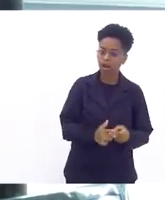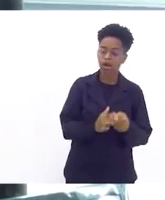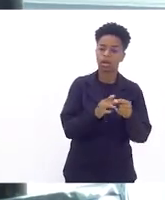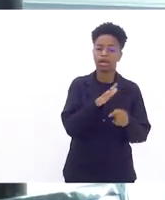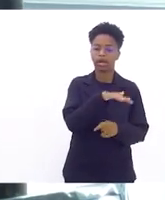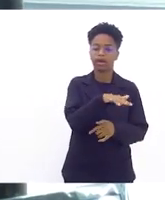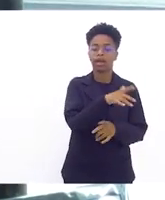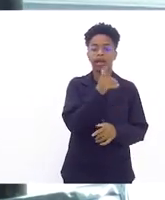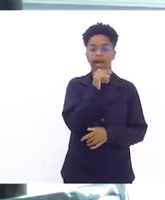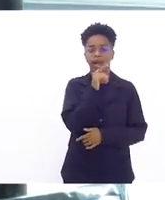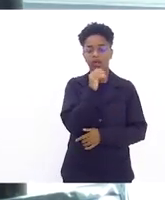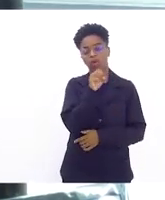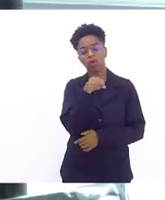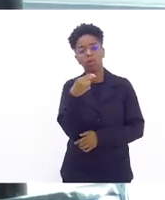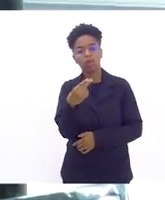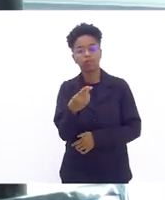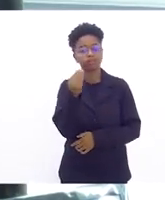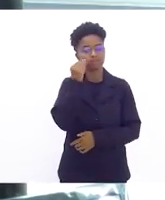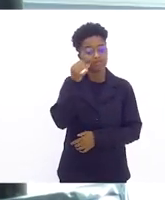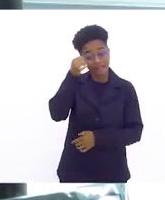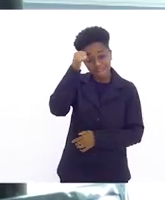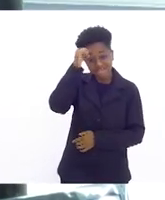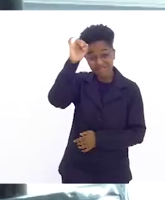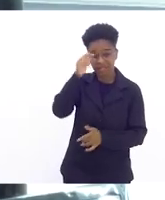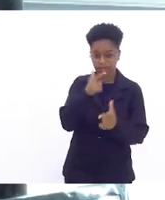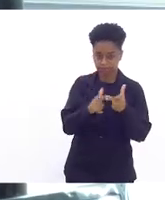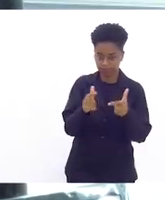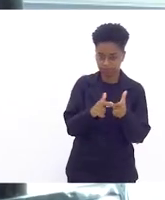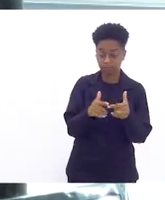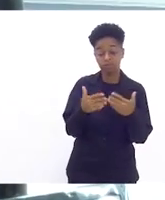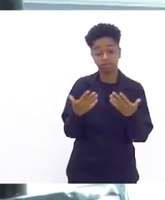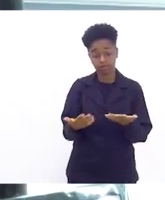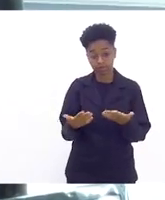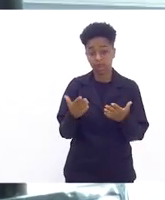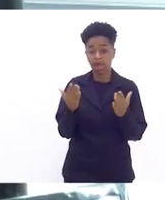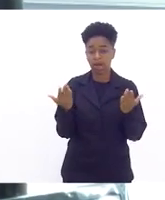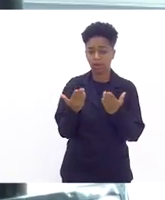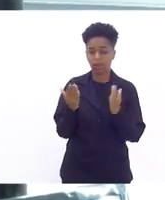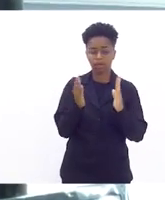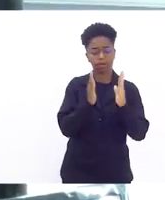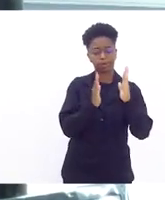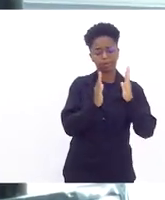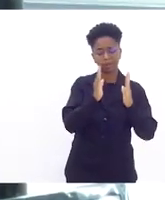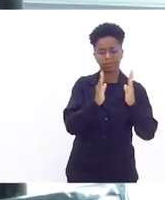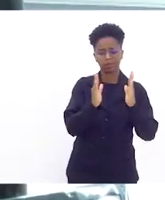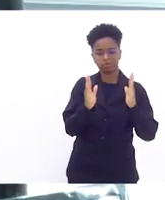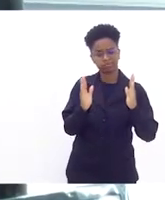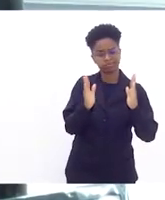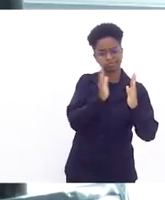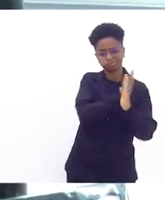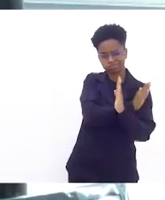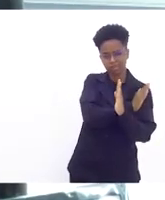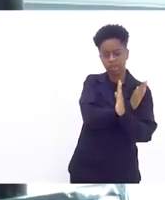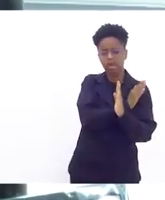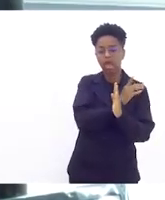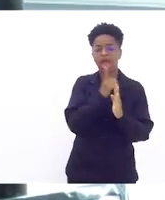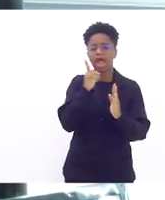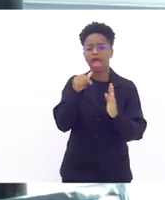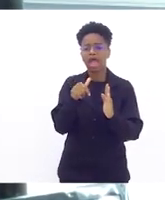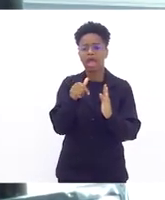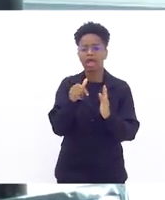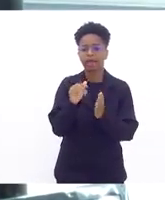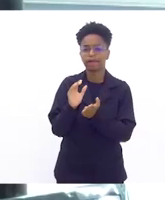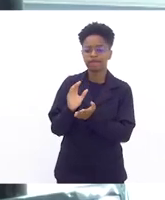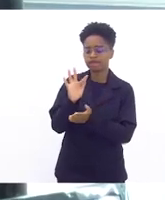ou até mesmo para prevenção ultimamente O fecan tem sido um recurso que é utilizado